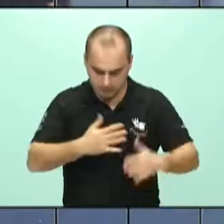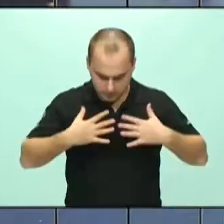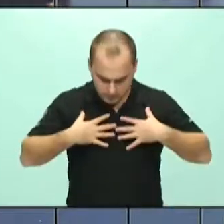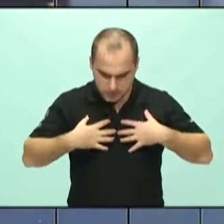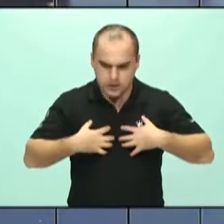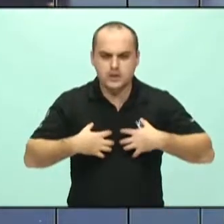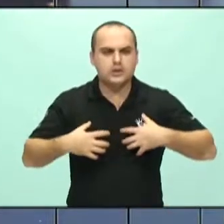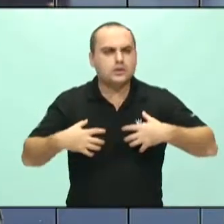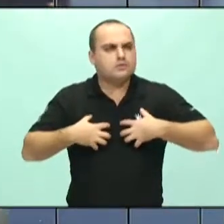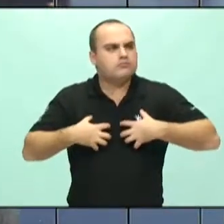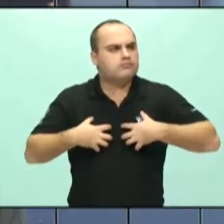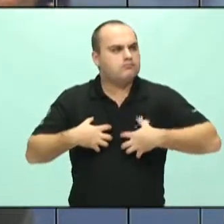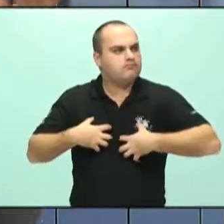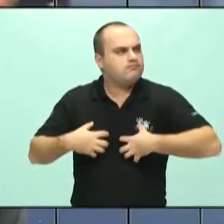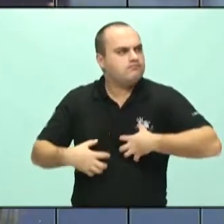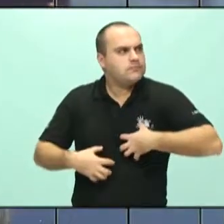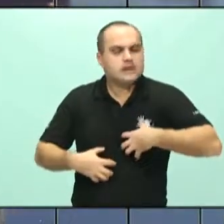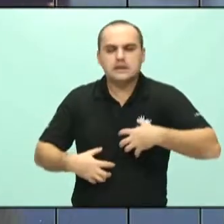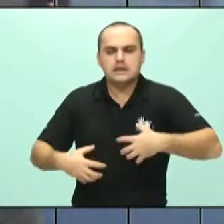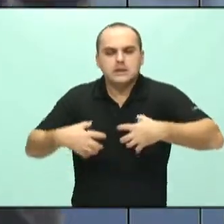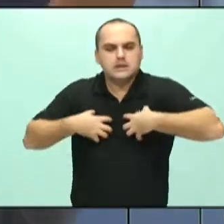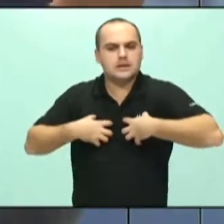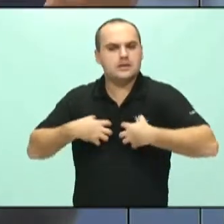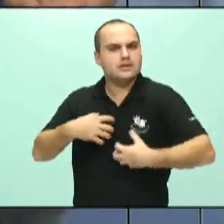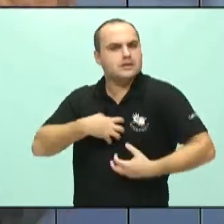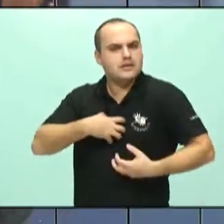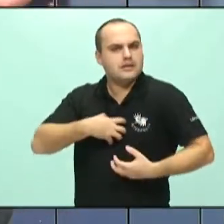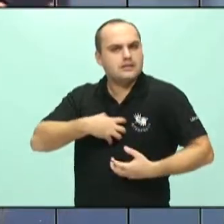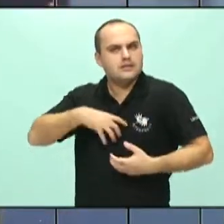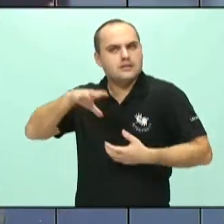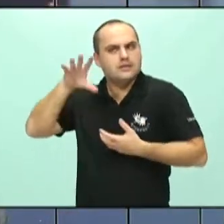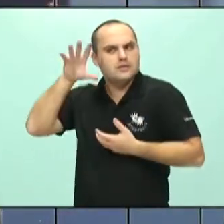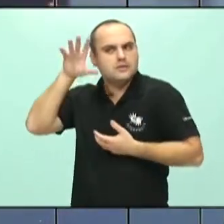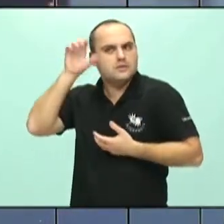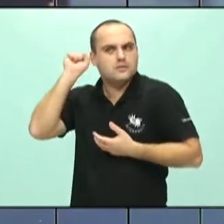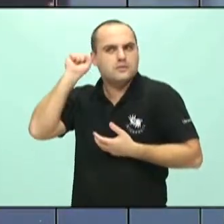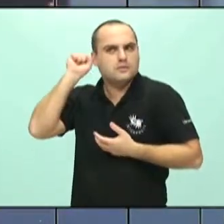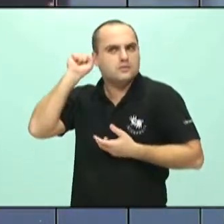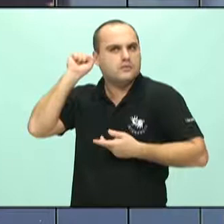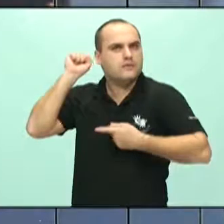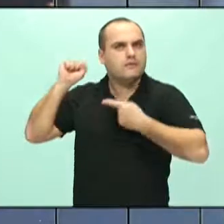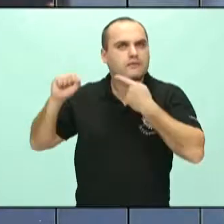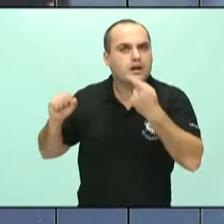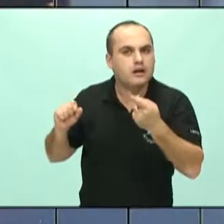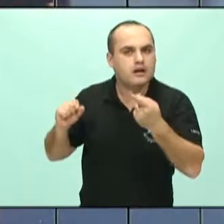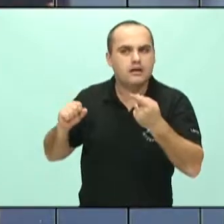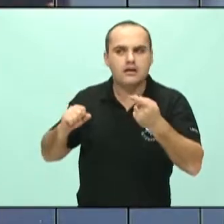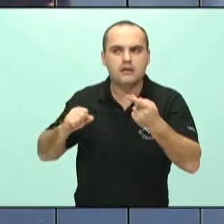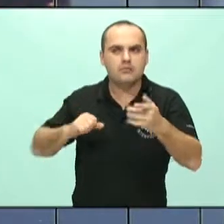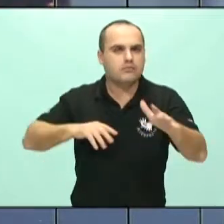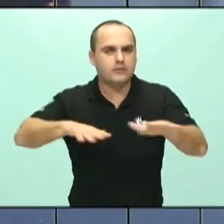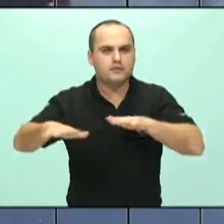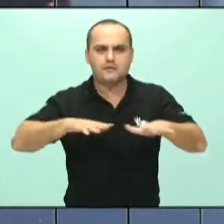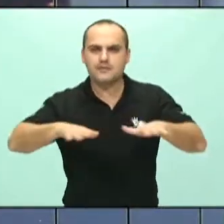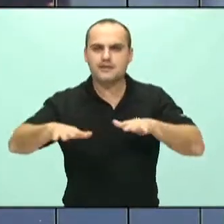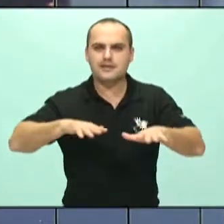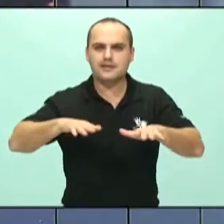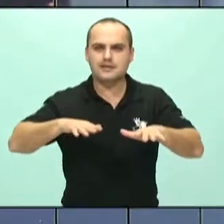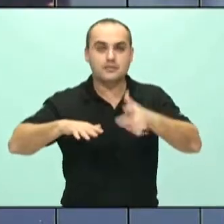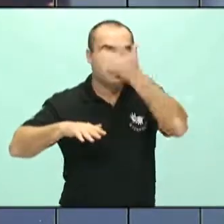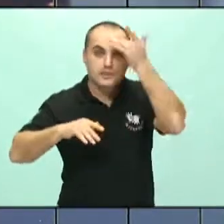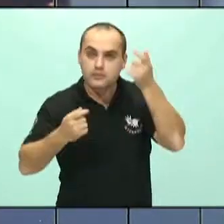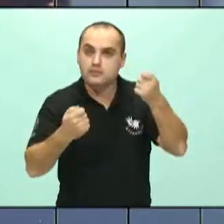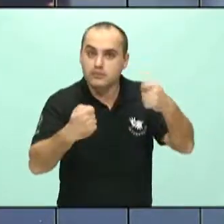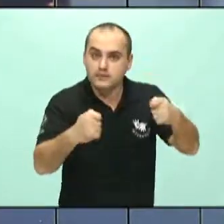humano, né? Que você tem que muitas vezes estar escutando, interpretando, você tem que estar se movimentando. Então,